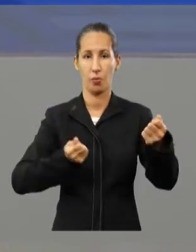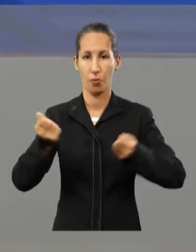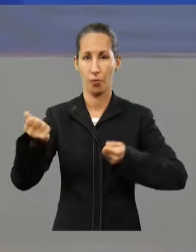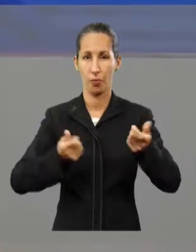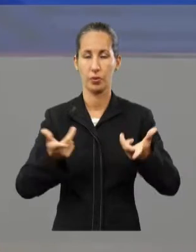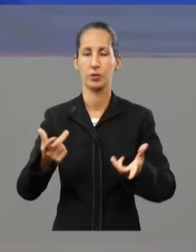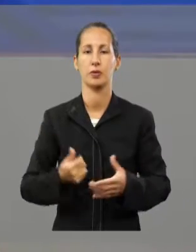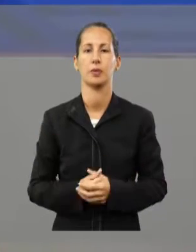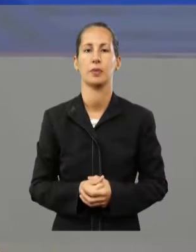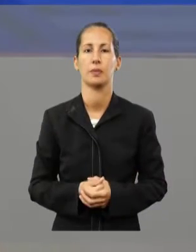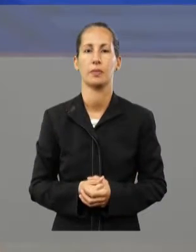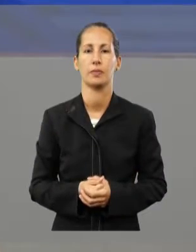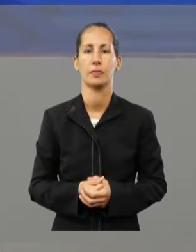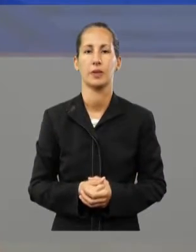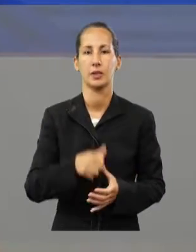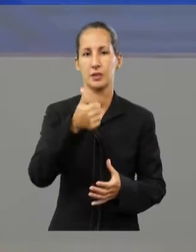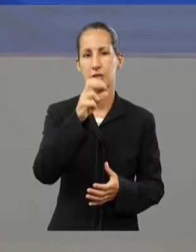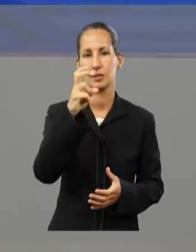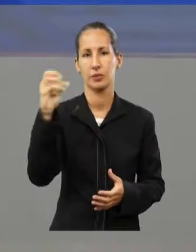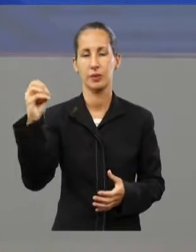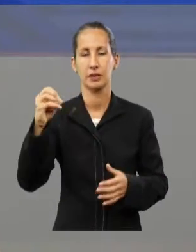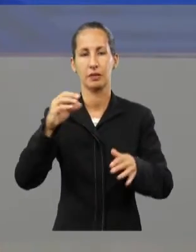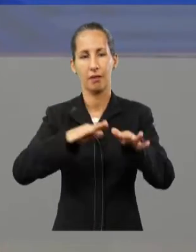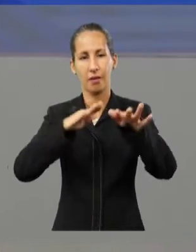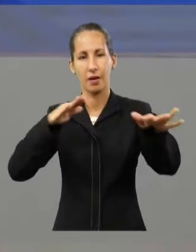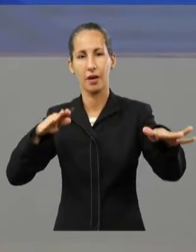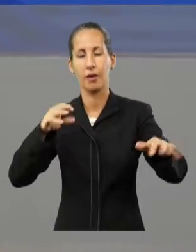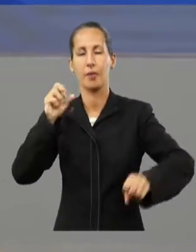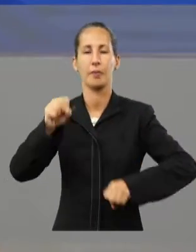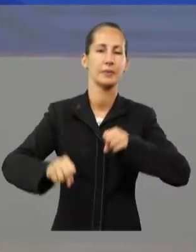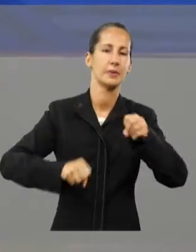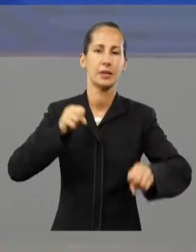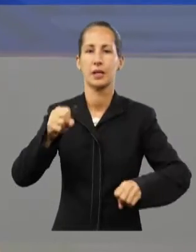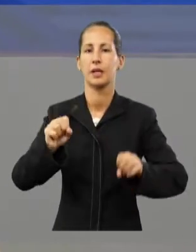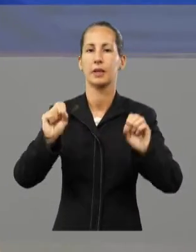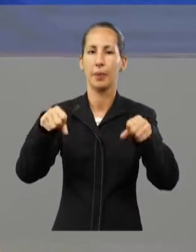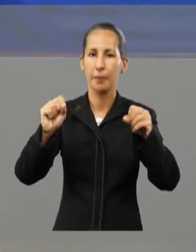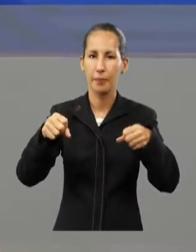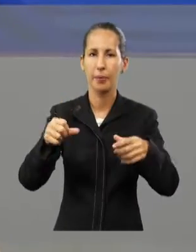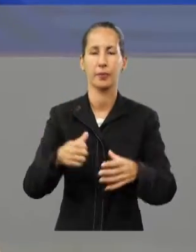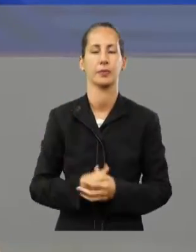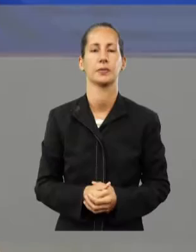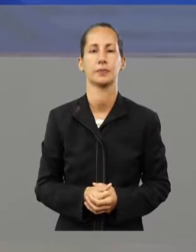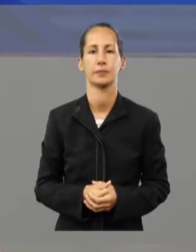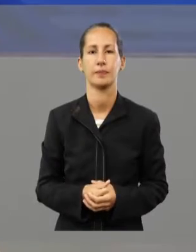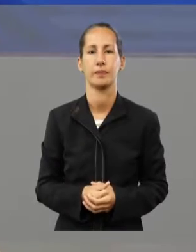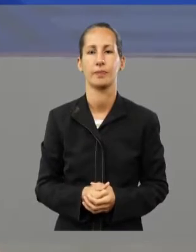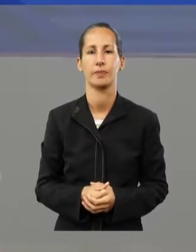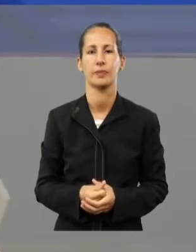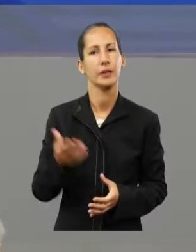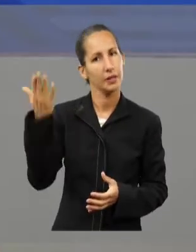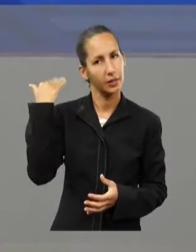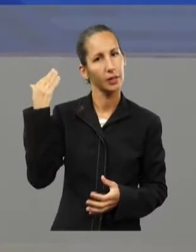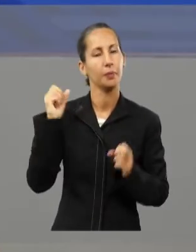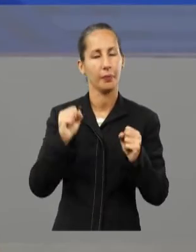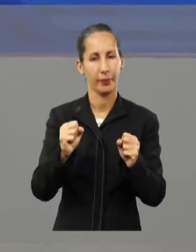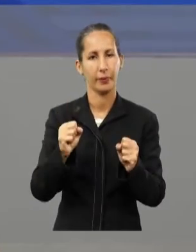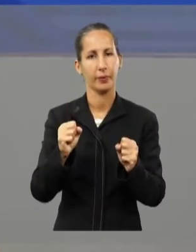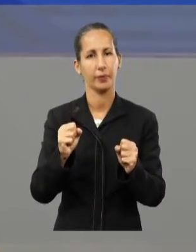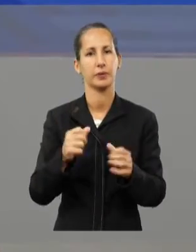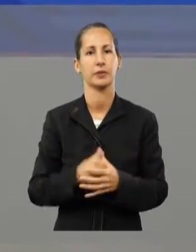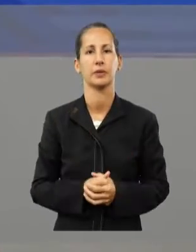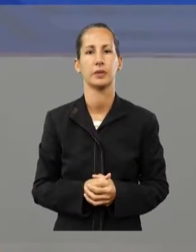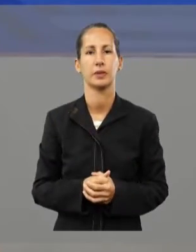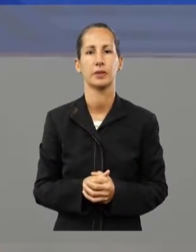com charanga, mais de 150 carros, bicicleta, moto. Fundo de mantê-lo. Naquele tempo podia botar